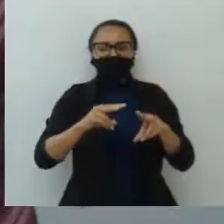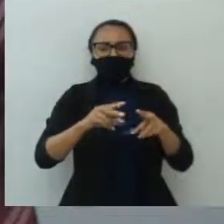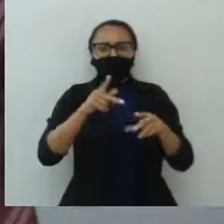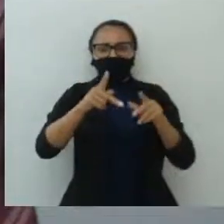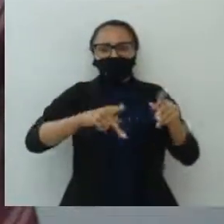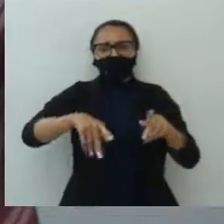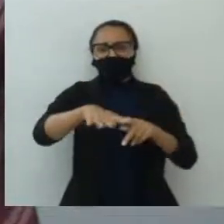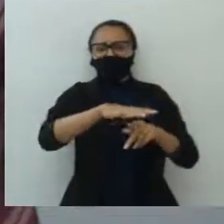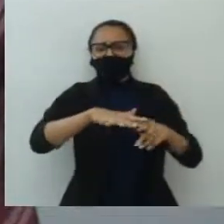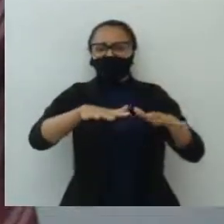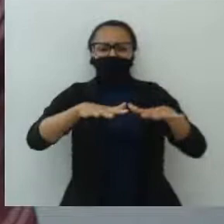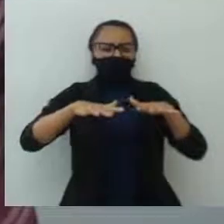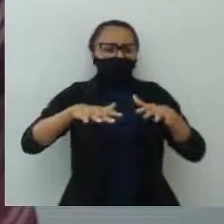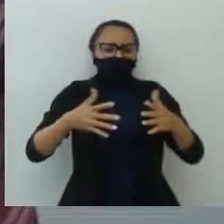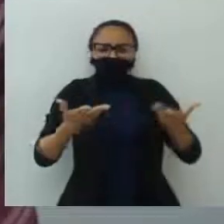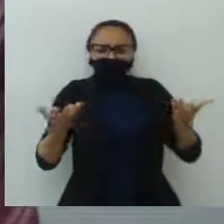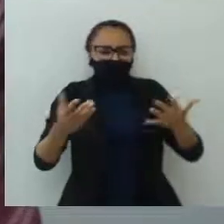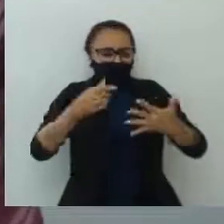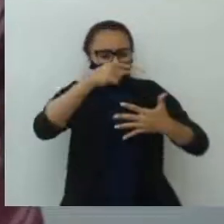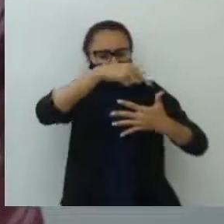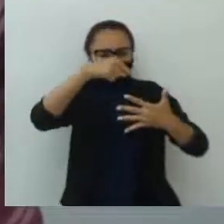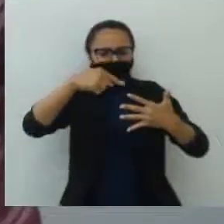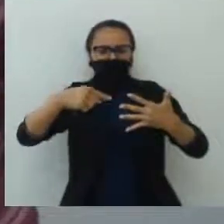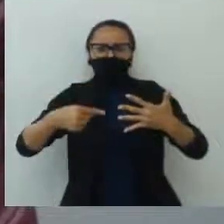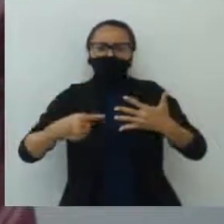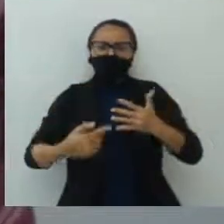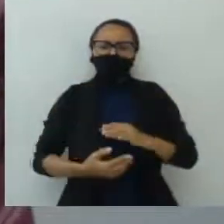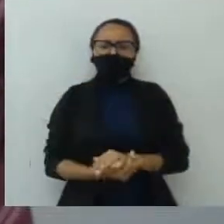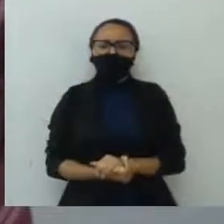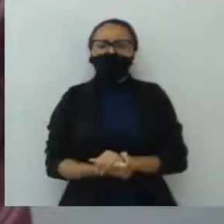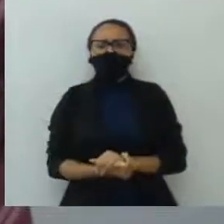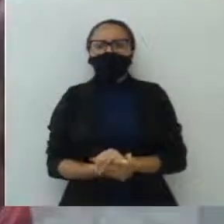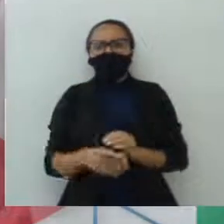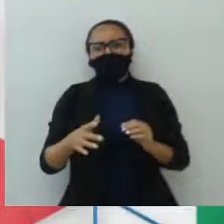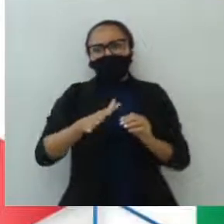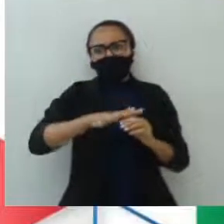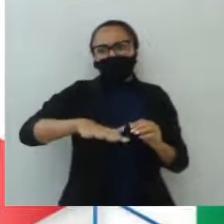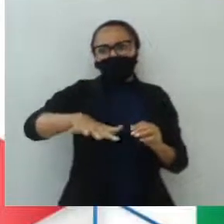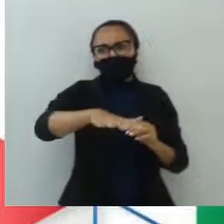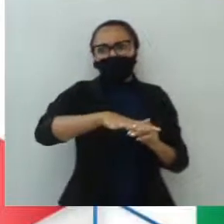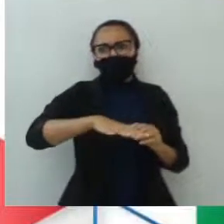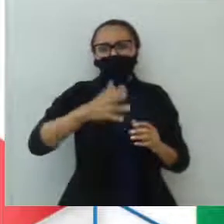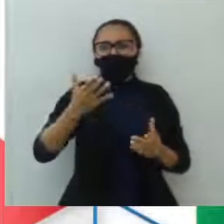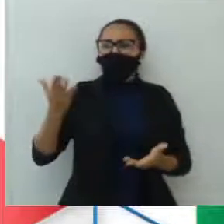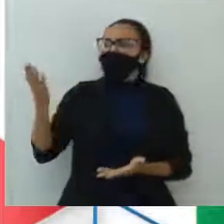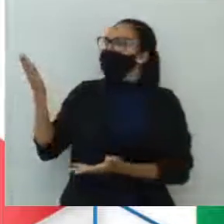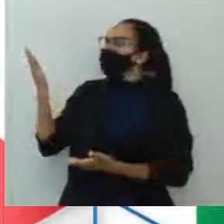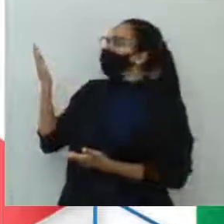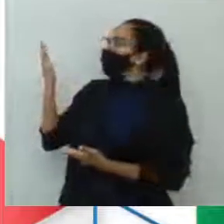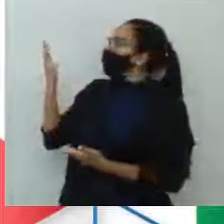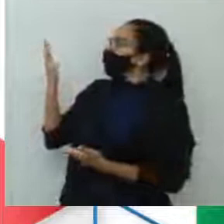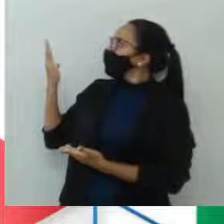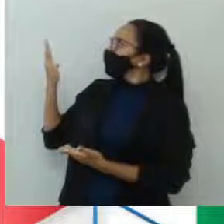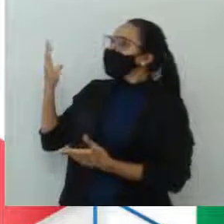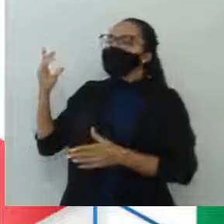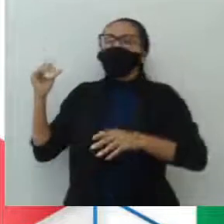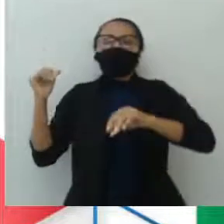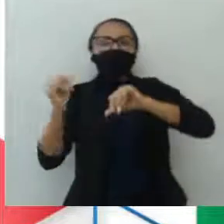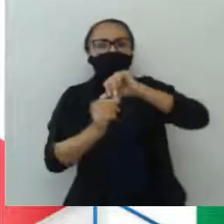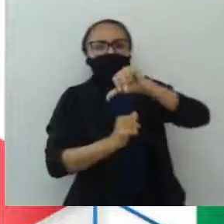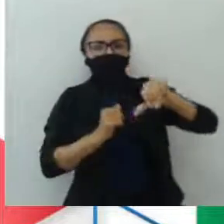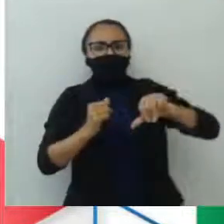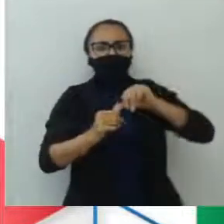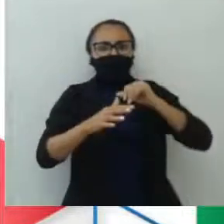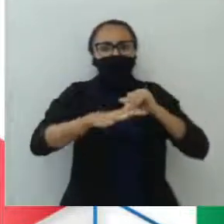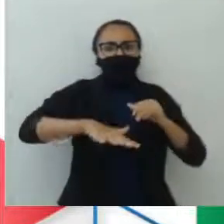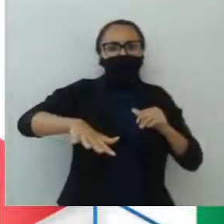que elementos são esses que compõem a cena? Então o cenário corresponde a esse conjunto de elementos que transformam o espaço onde